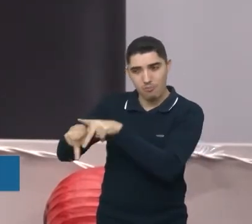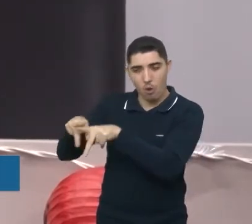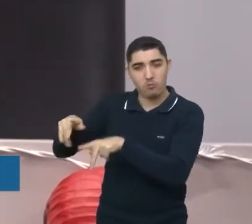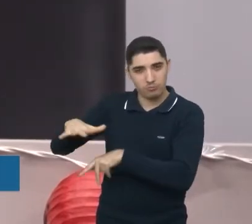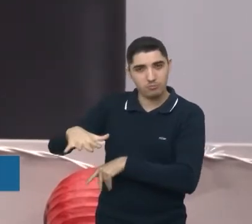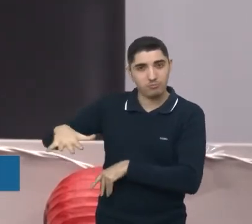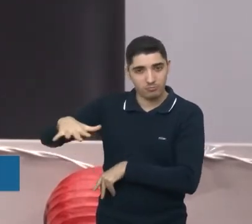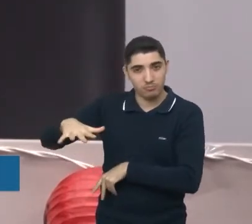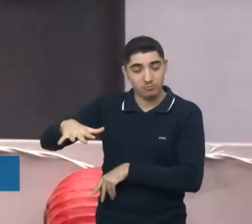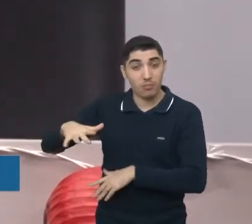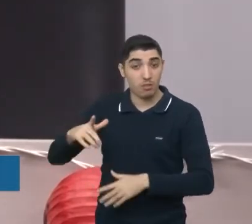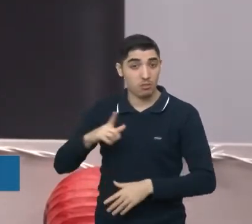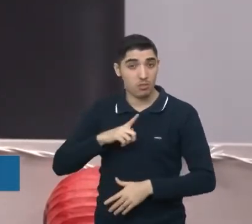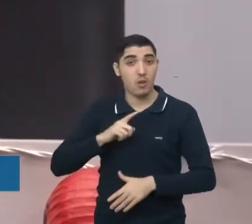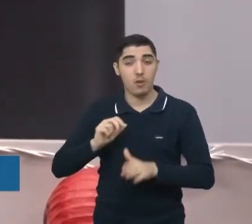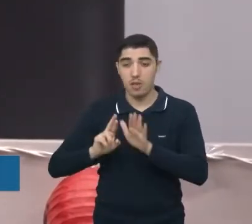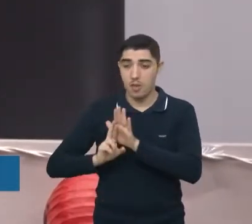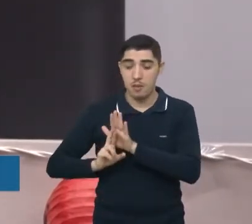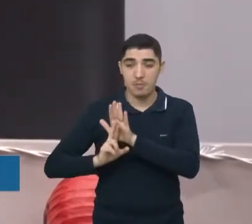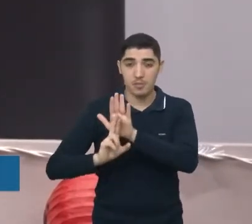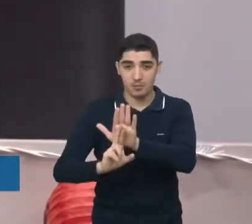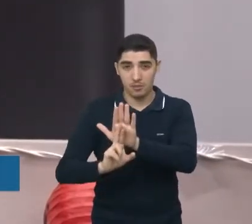representado pela colônia